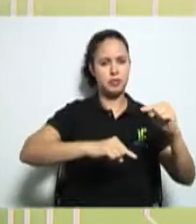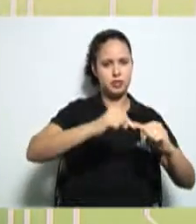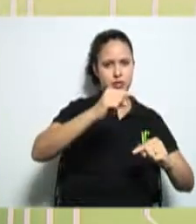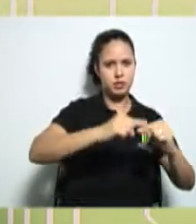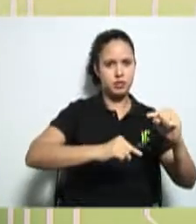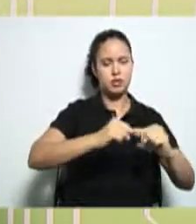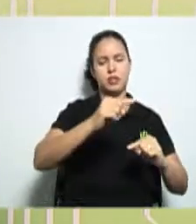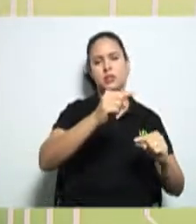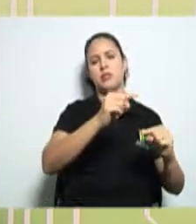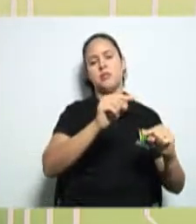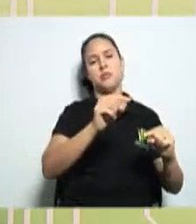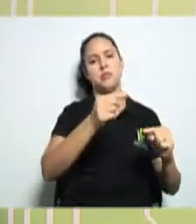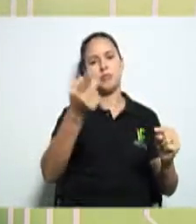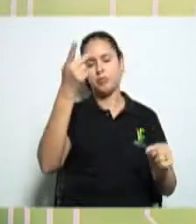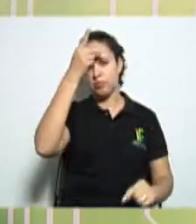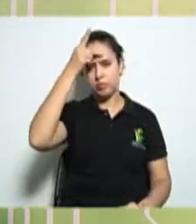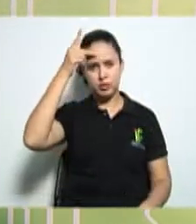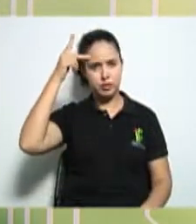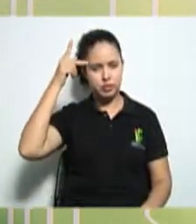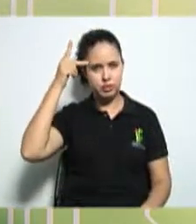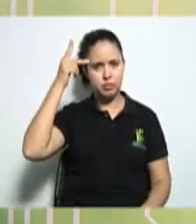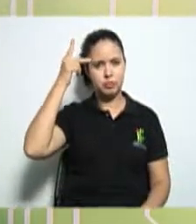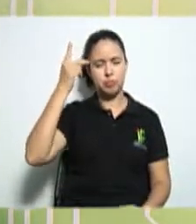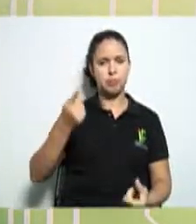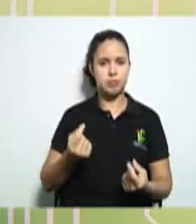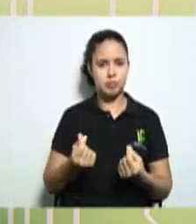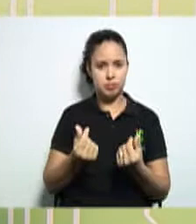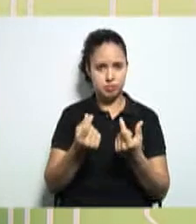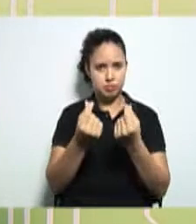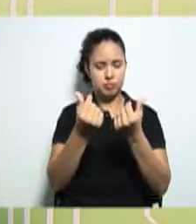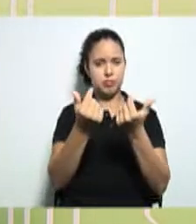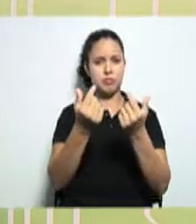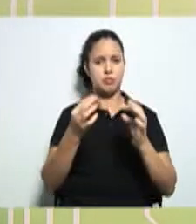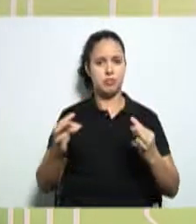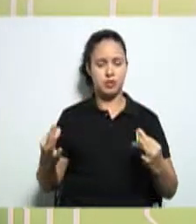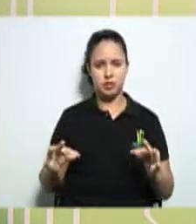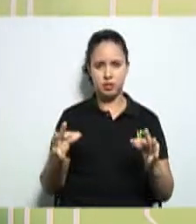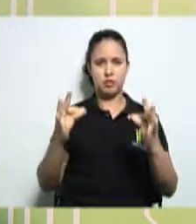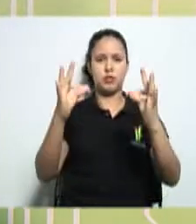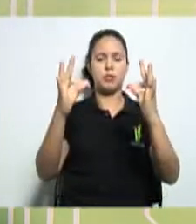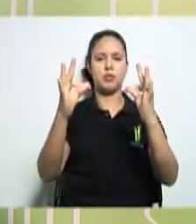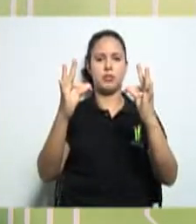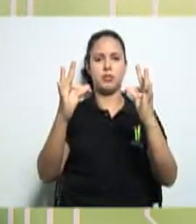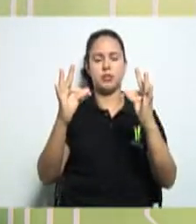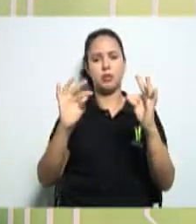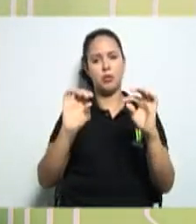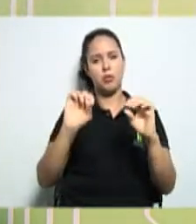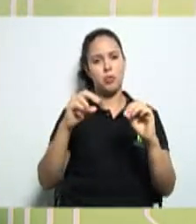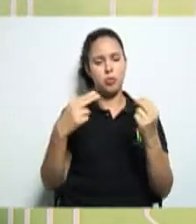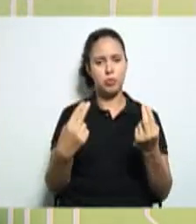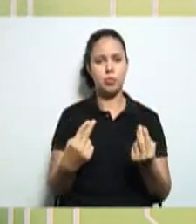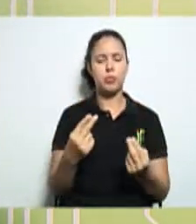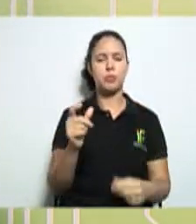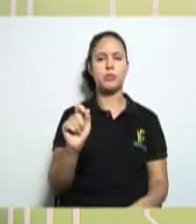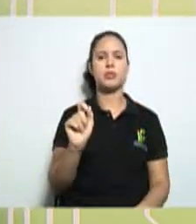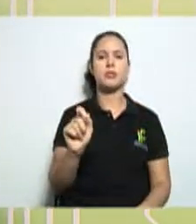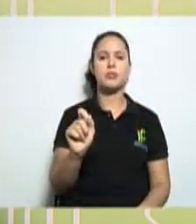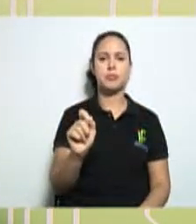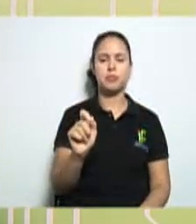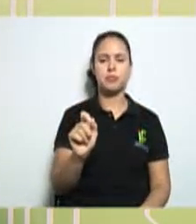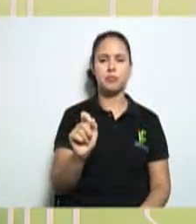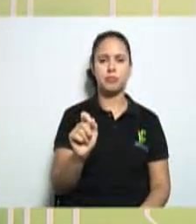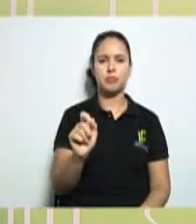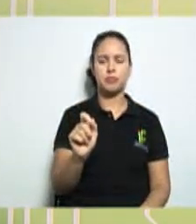poderia ser de pessoas, os financeiros ou tecnológicos, ou se fosse um pouquinho mais dentro, olhando